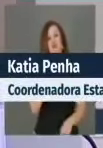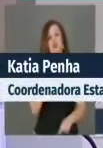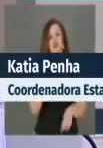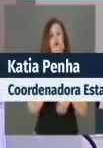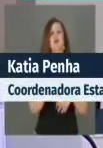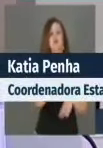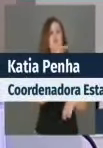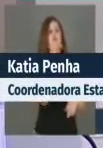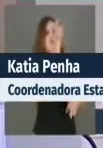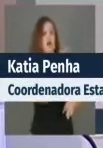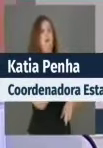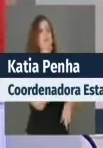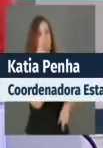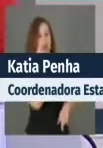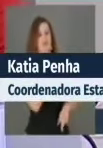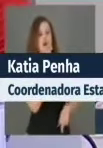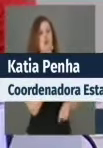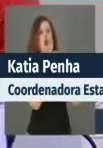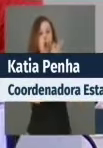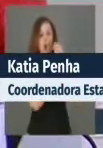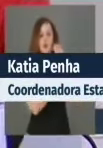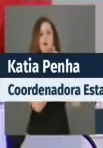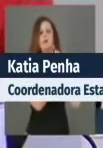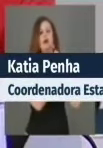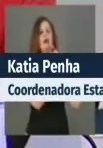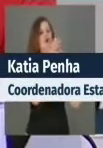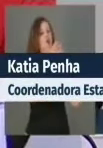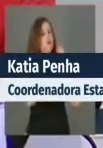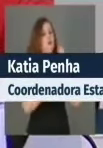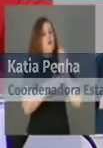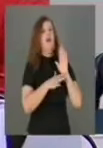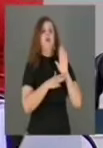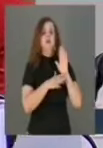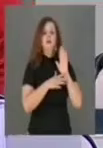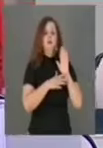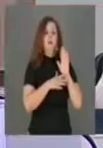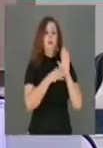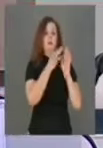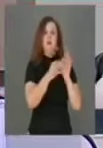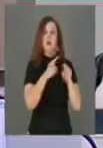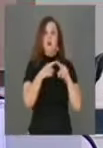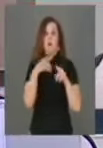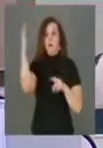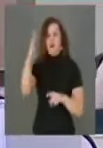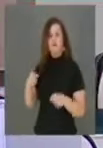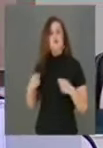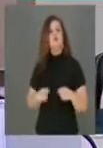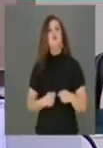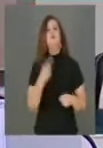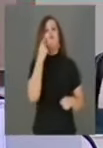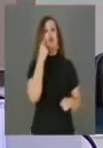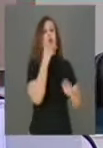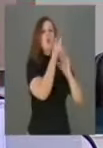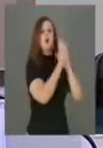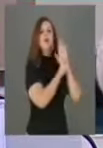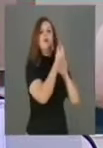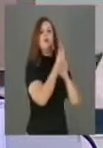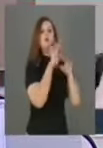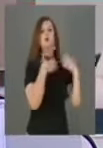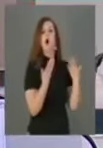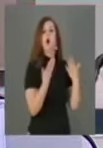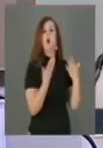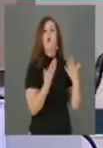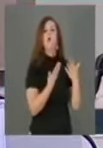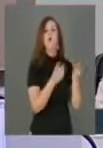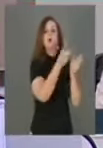É preciso o Congresso, é preciso o Senado brasileiro rever o orçamento que se tem na casa. Qual é a votação? Que é aqui